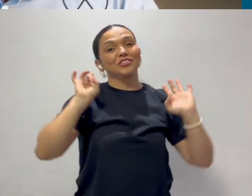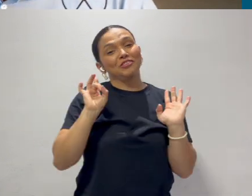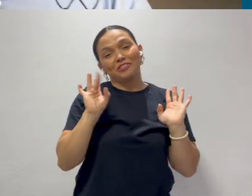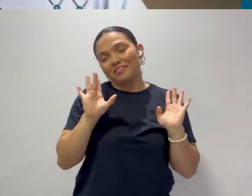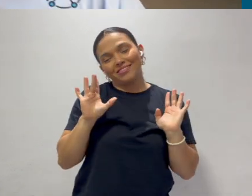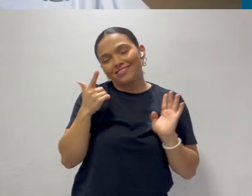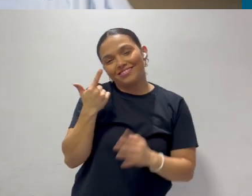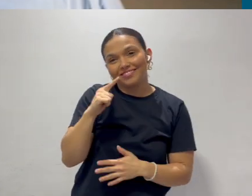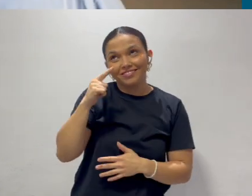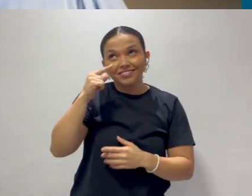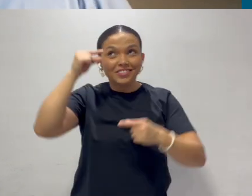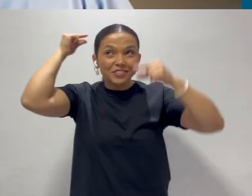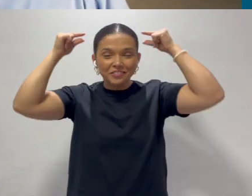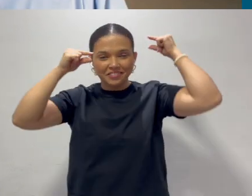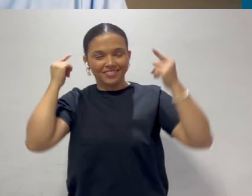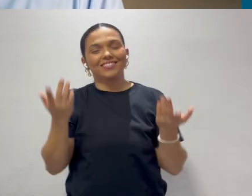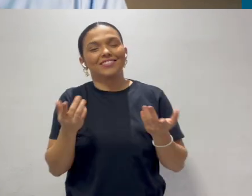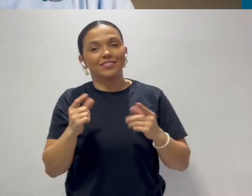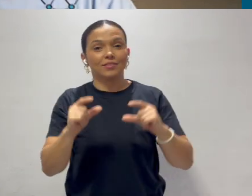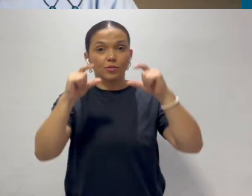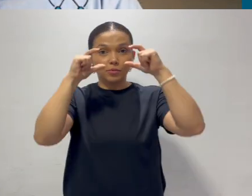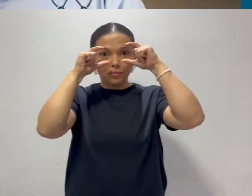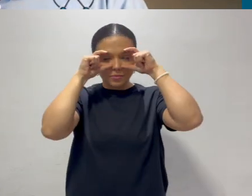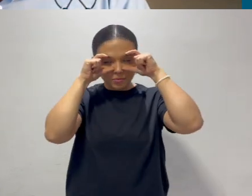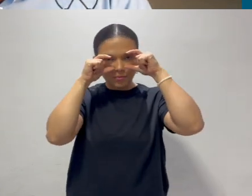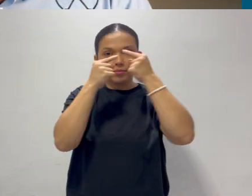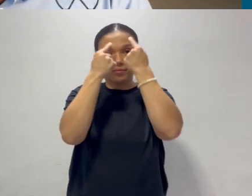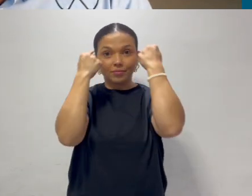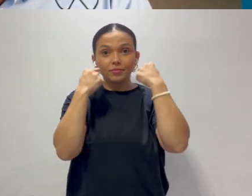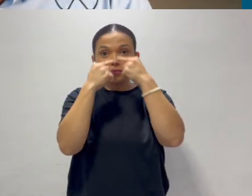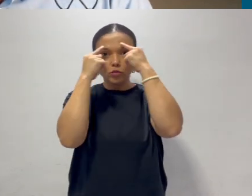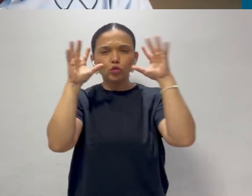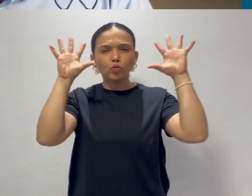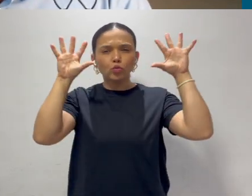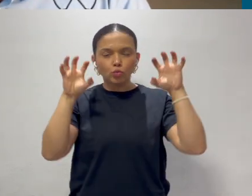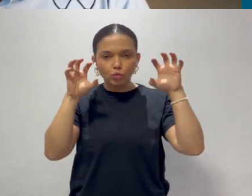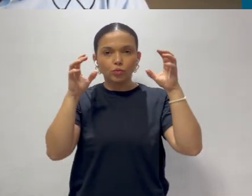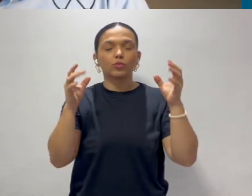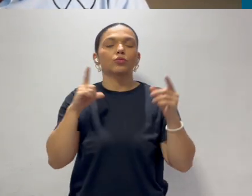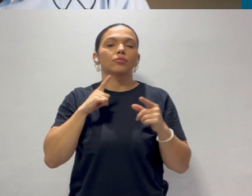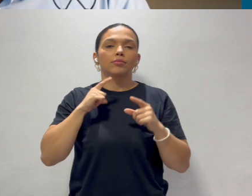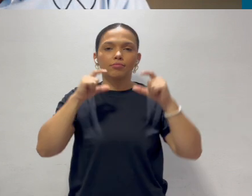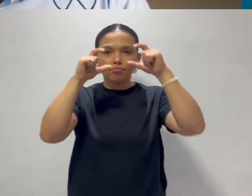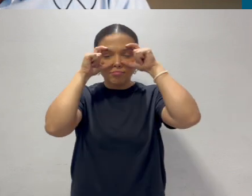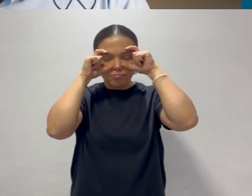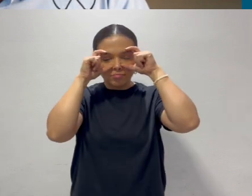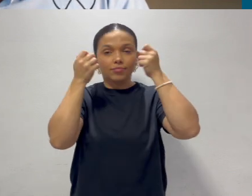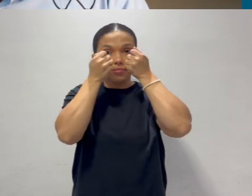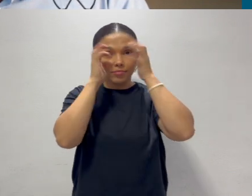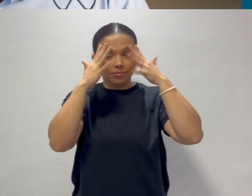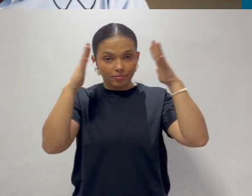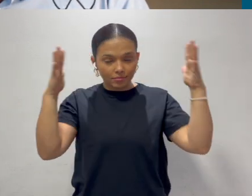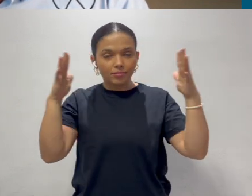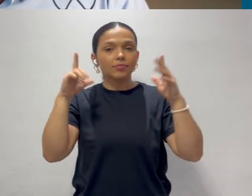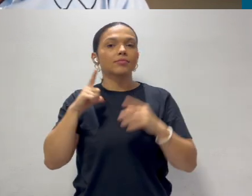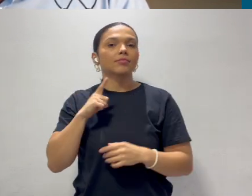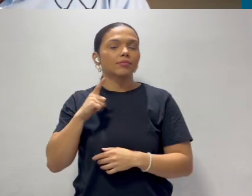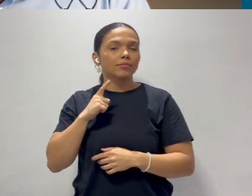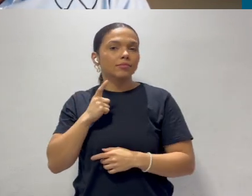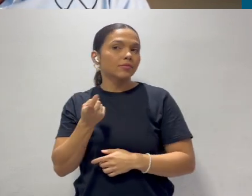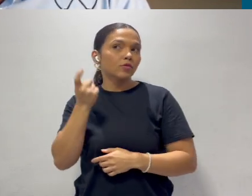teto. Ela tem um óculos com haste escura e lentes transparentes, ela está com fone de